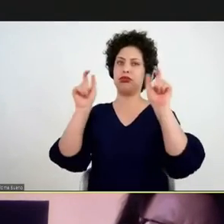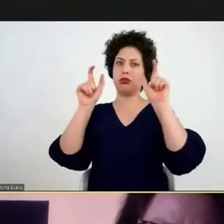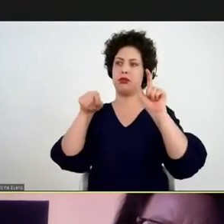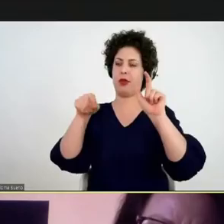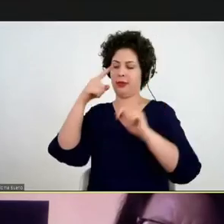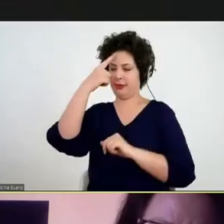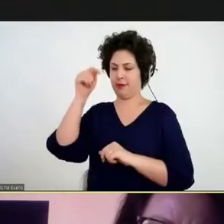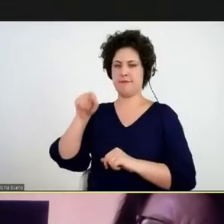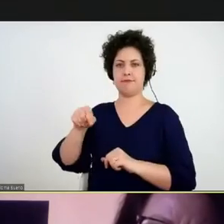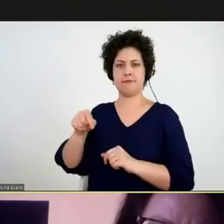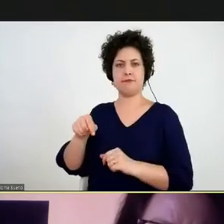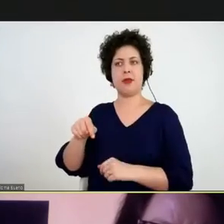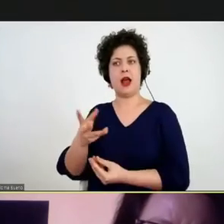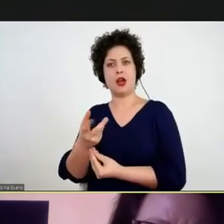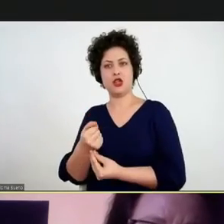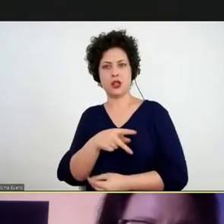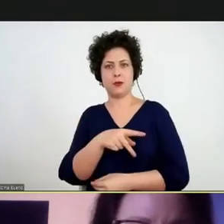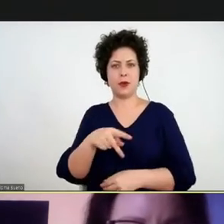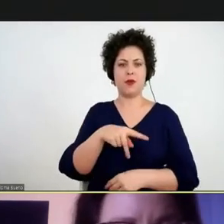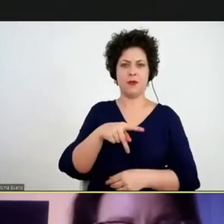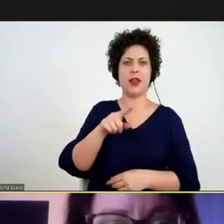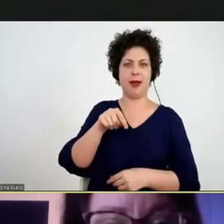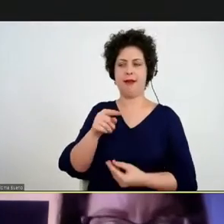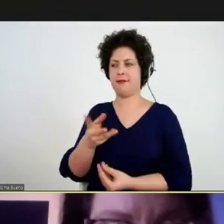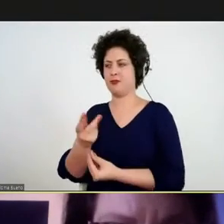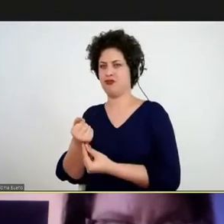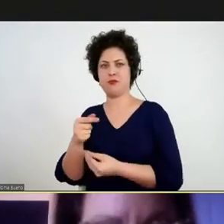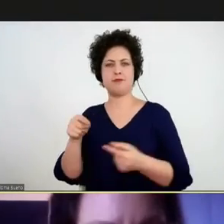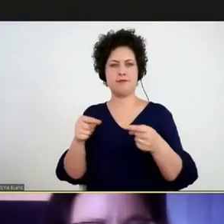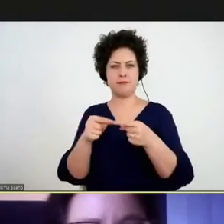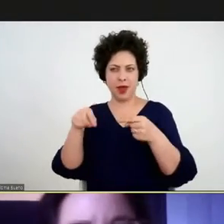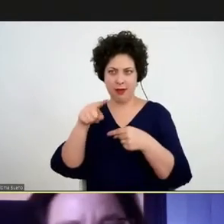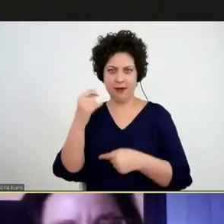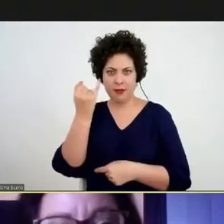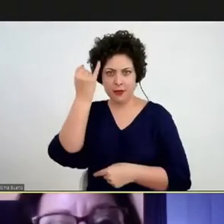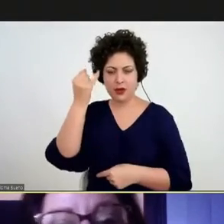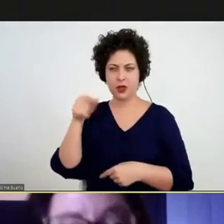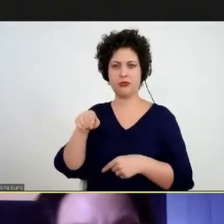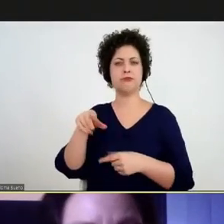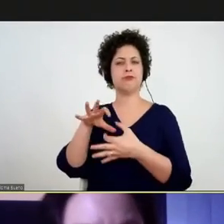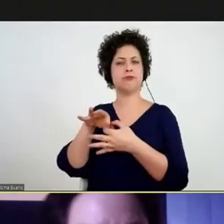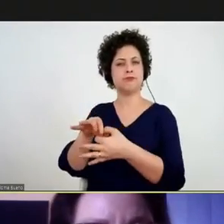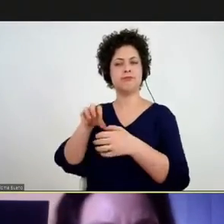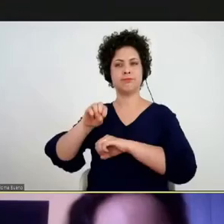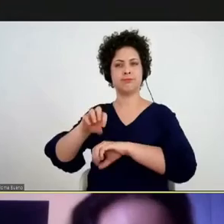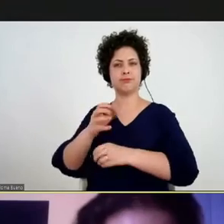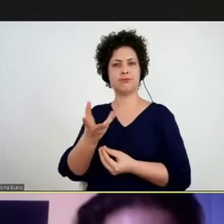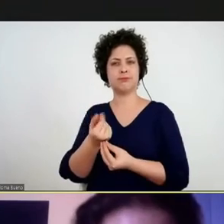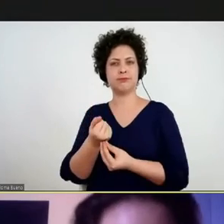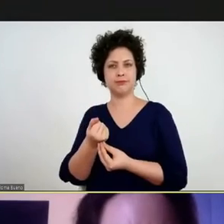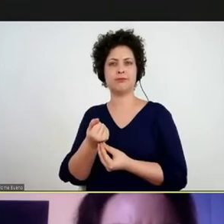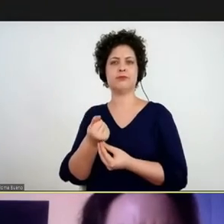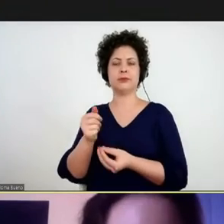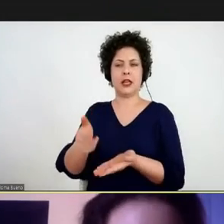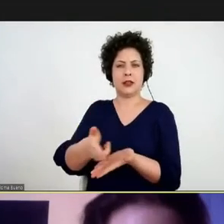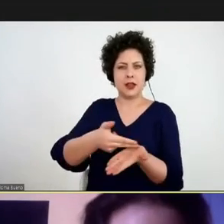que o artista é professor e o professor é artista. Vocês veem uma relevância disso nessa ensino da arte, no ensino do